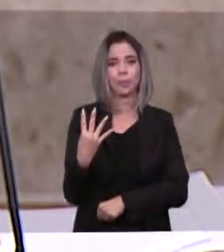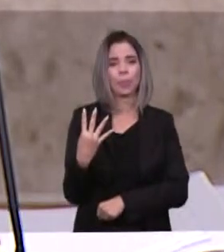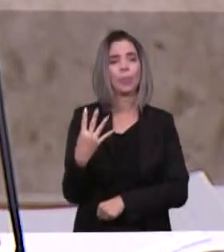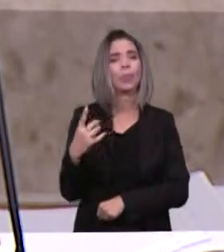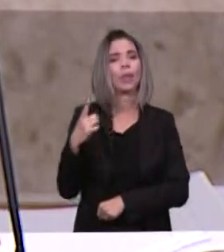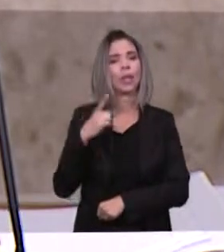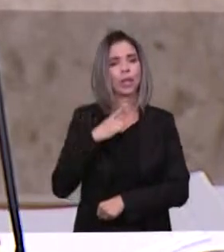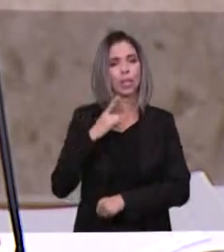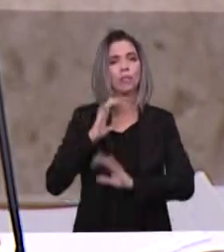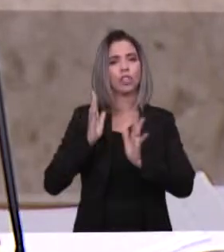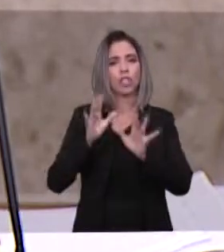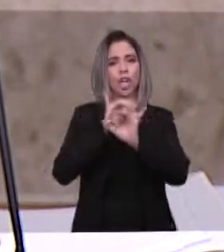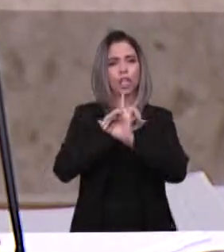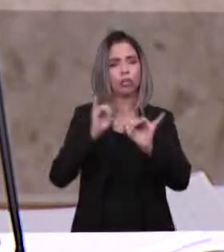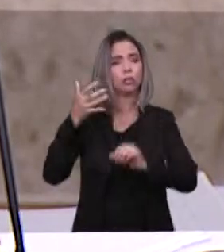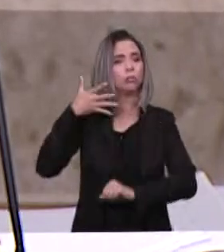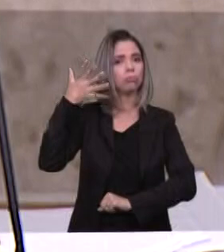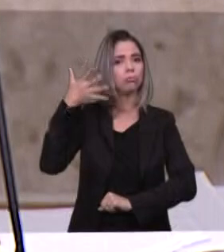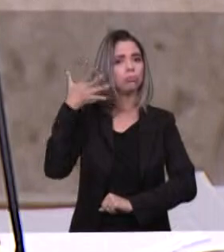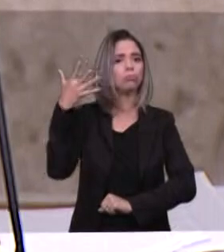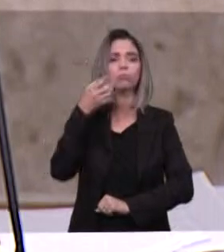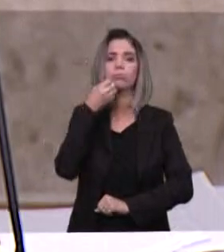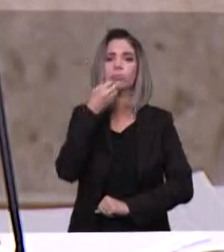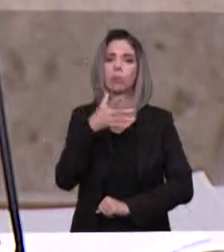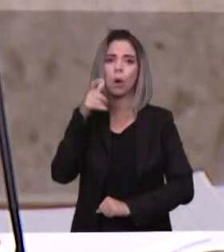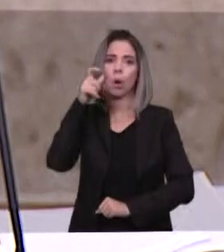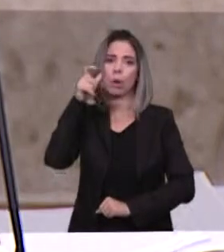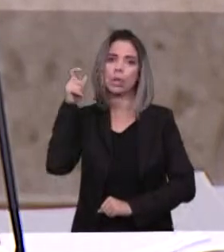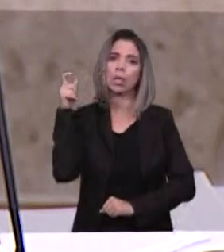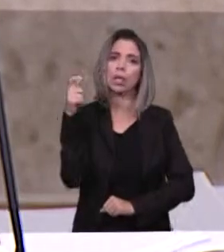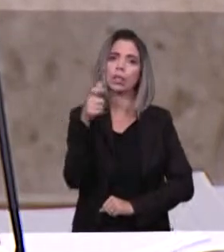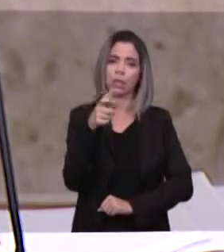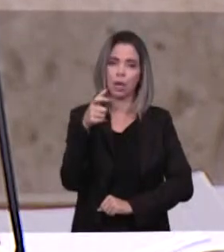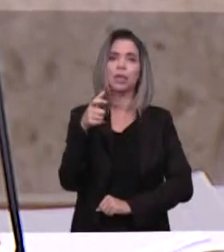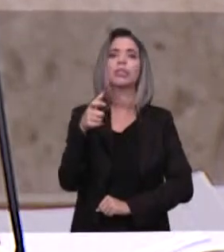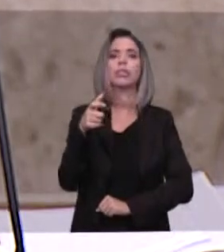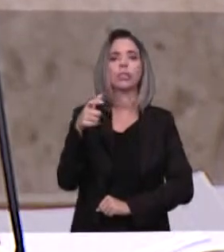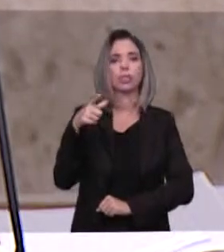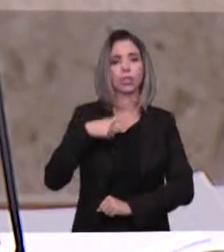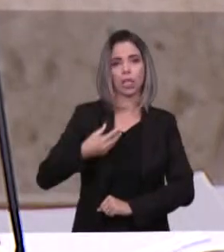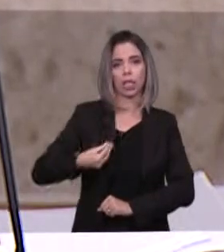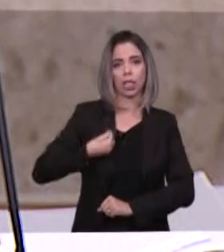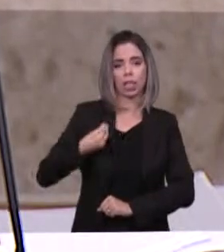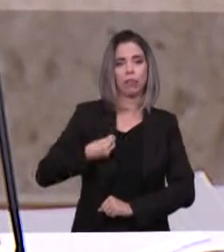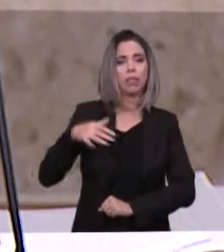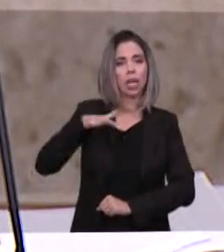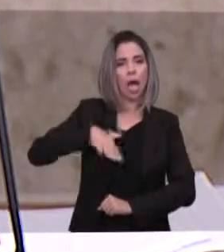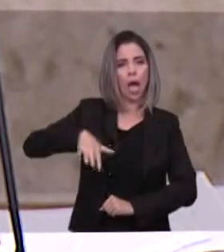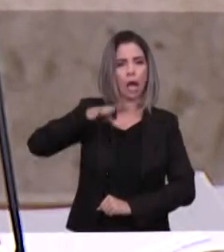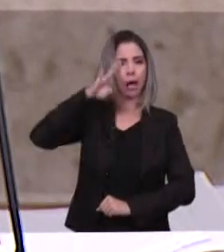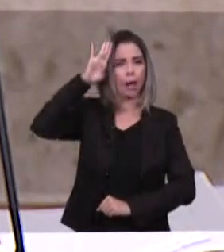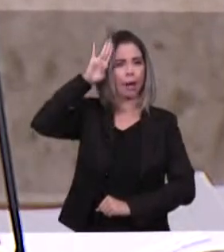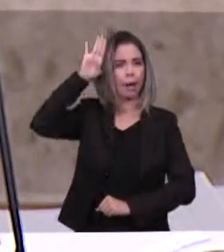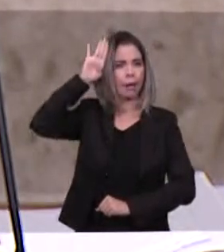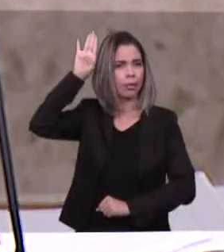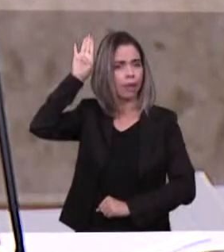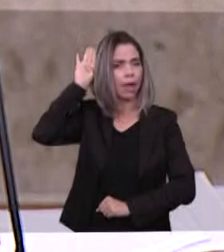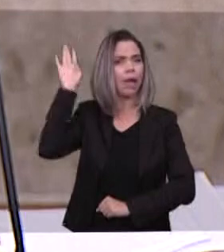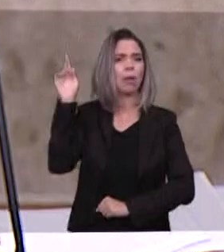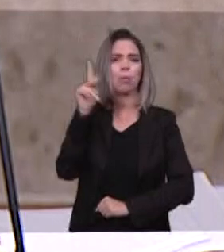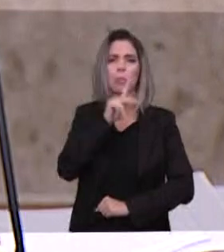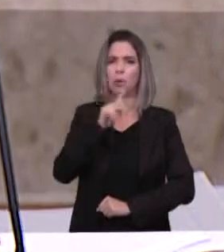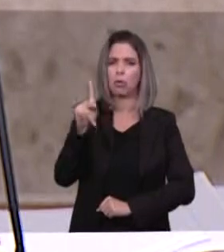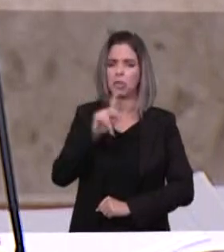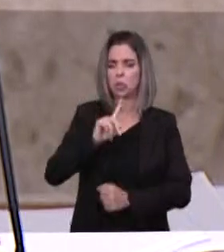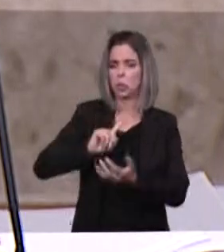Foram proferidas palestras interessantíssimas no nosso seminário, com a presença do mundo acadêmico, de eminentes